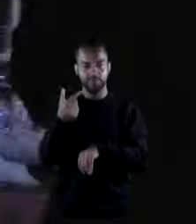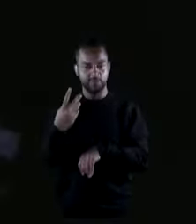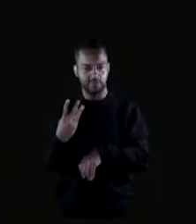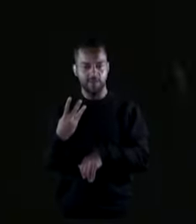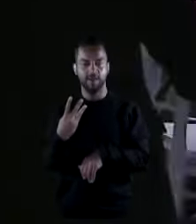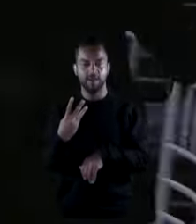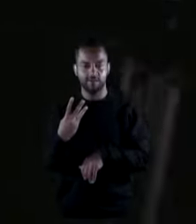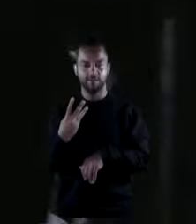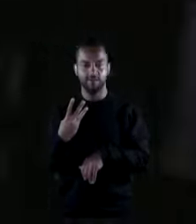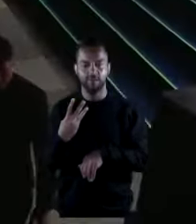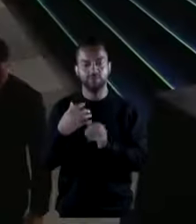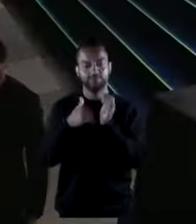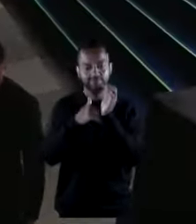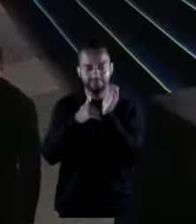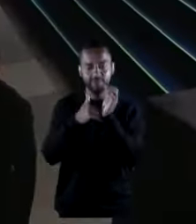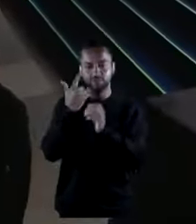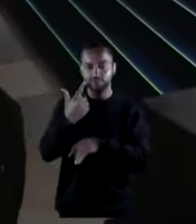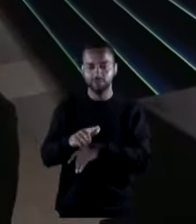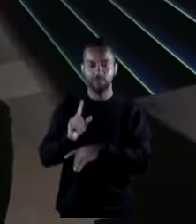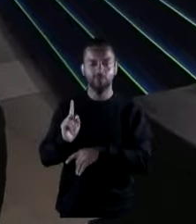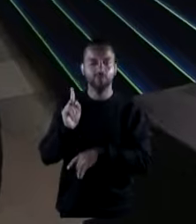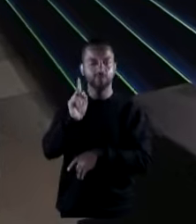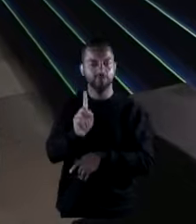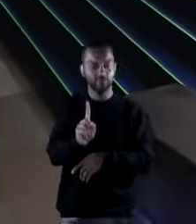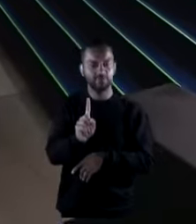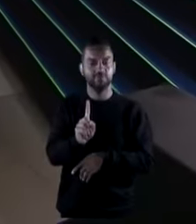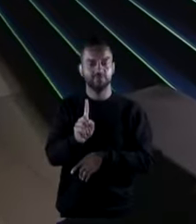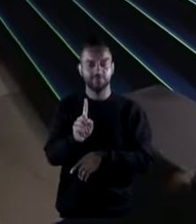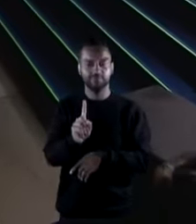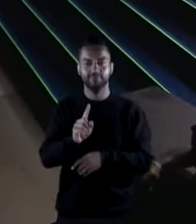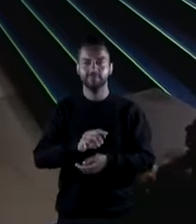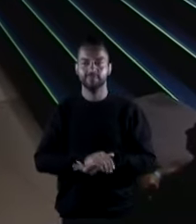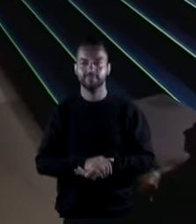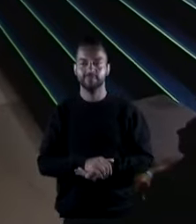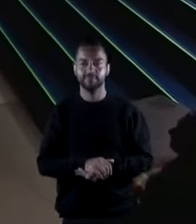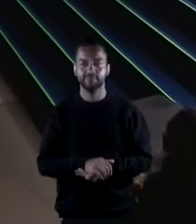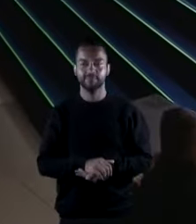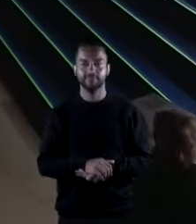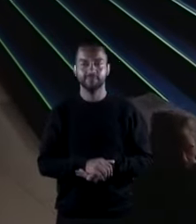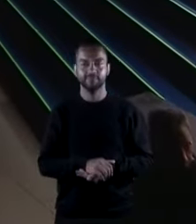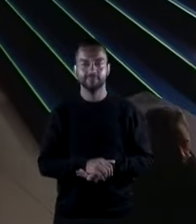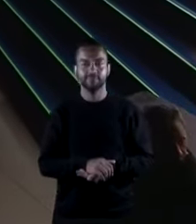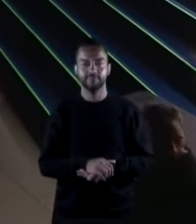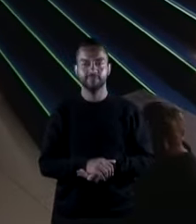prêmio Revelação, subindo mais uma vez aqui ao palco.